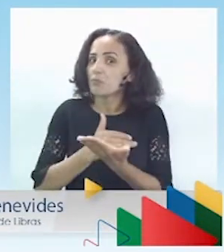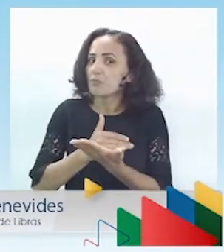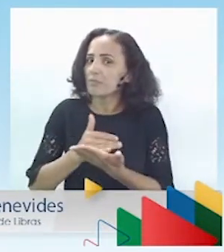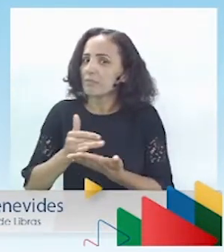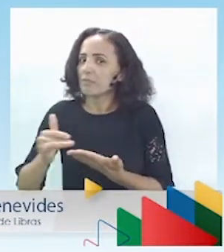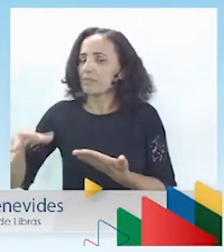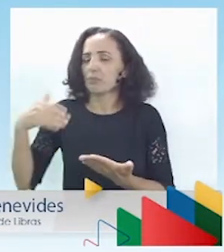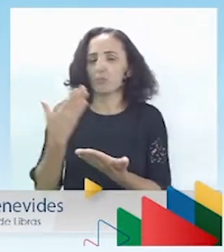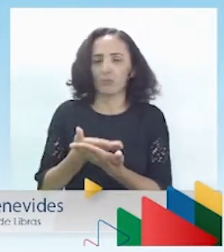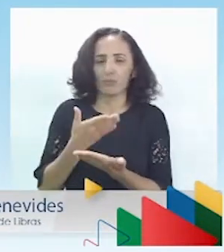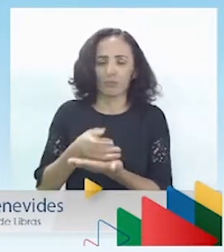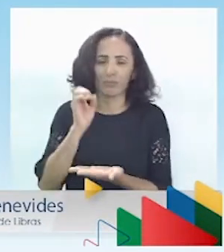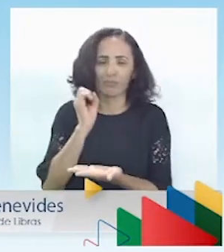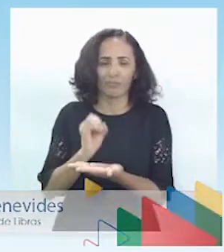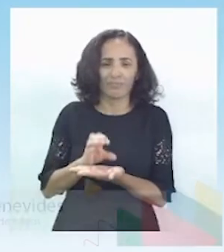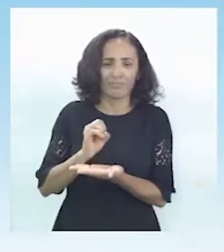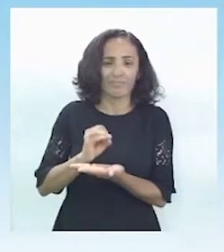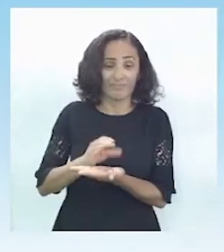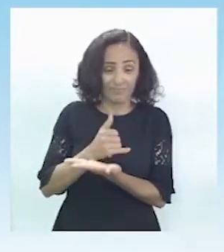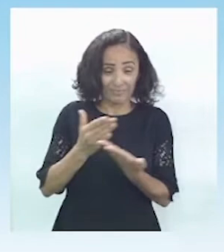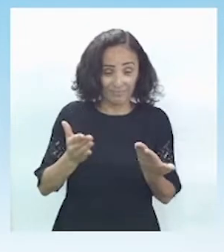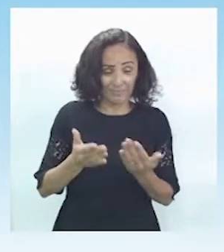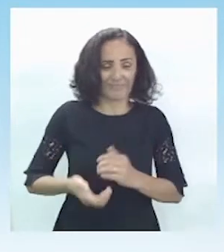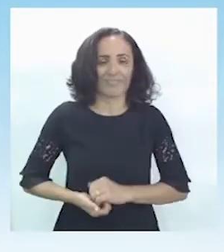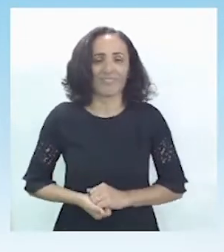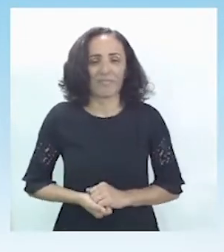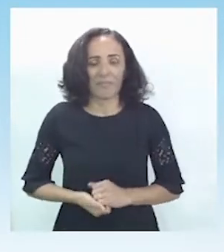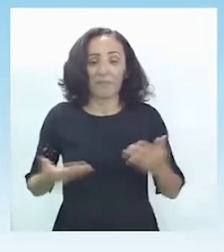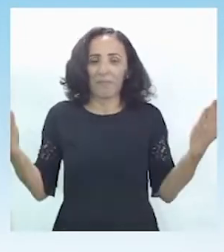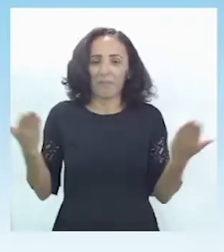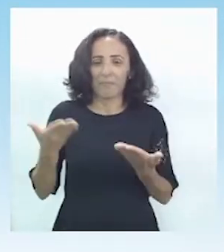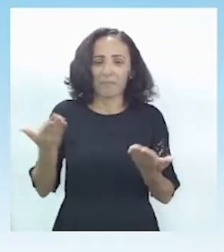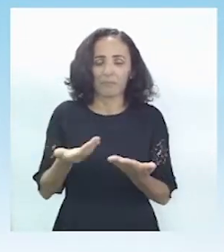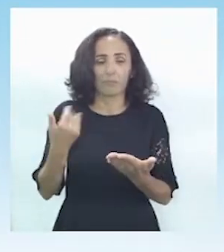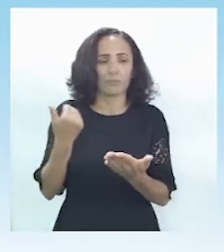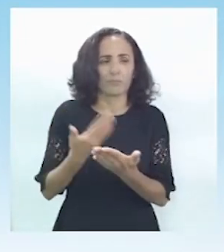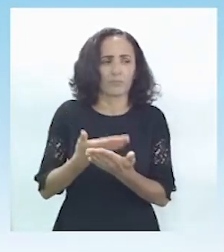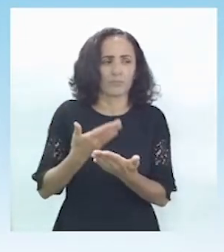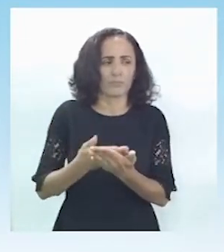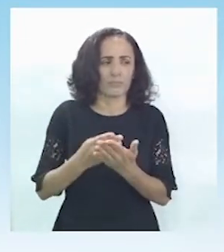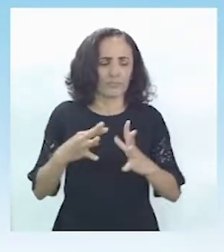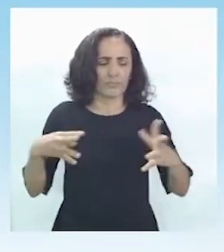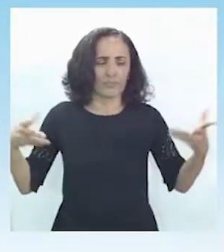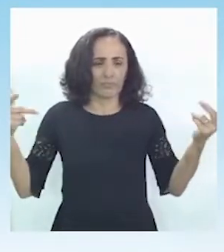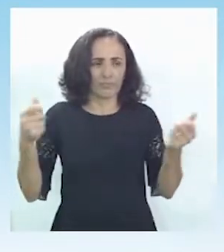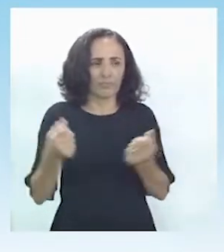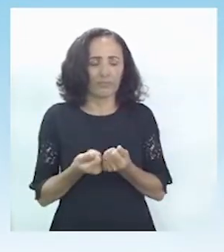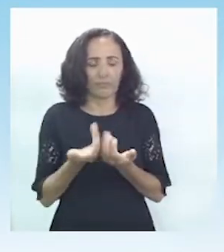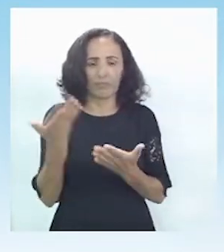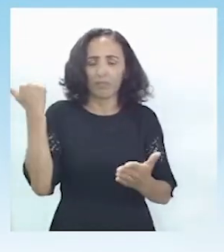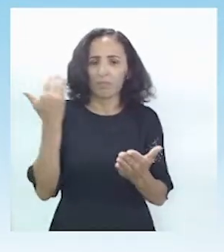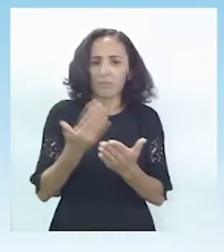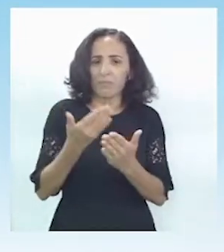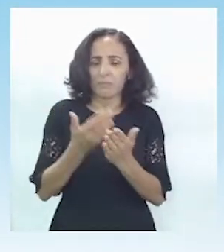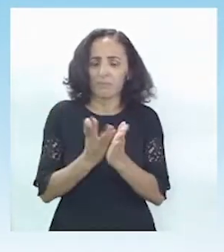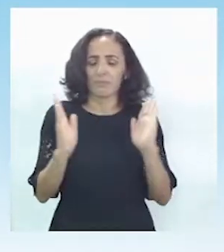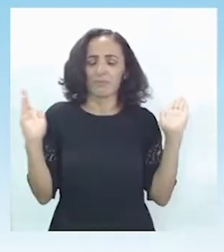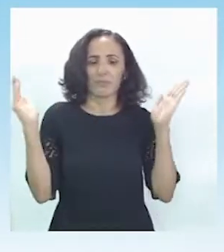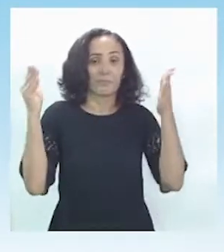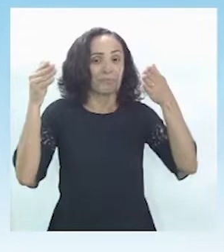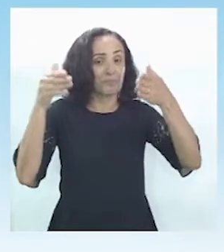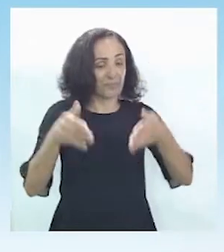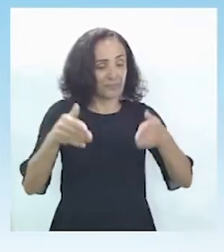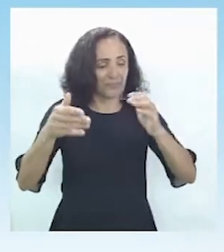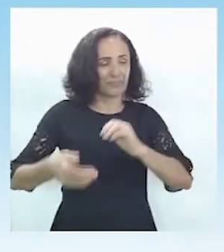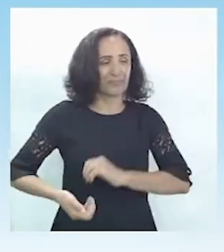começar mais uma aula do EducaPE. Hoje nós iremos para o estudo dirigido.